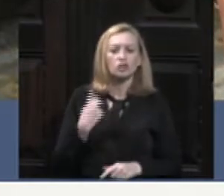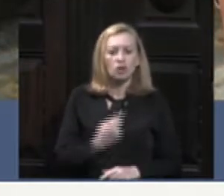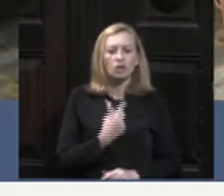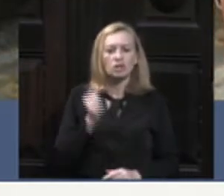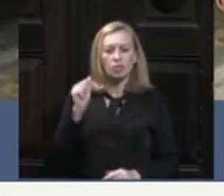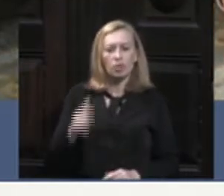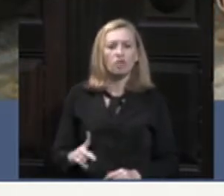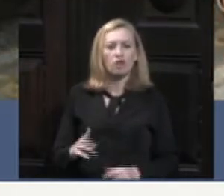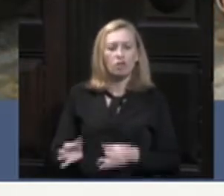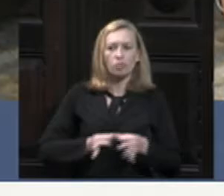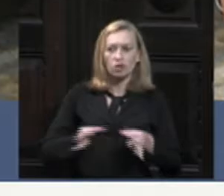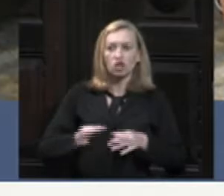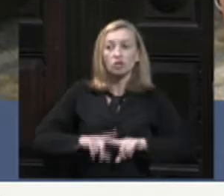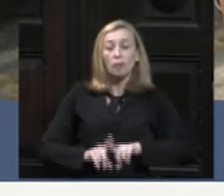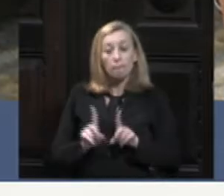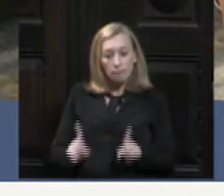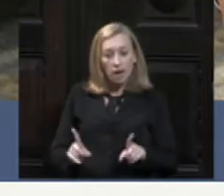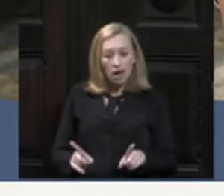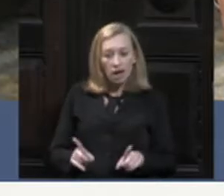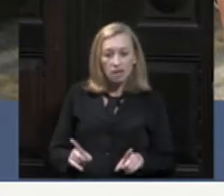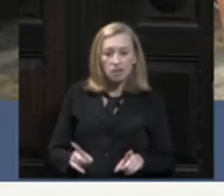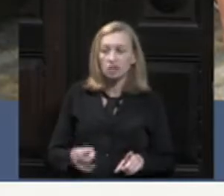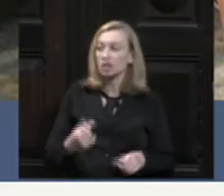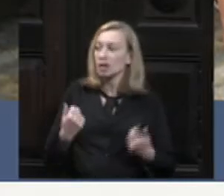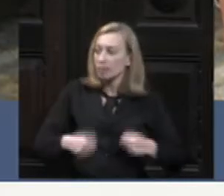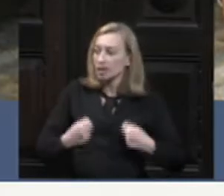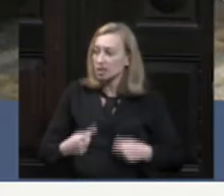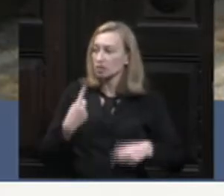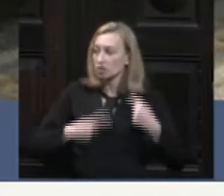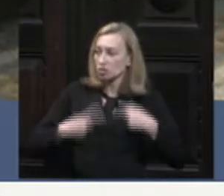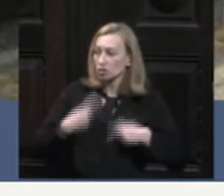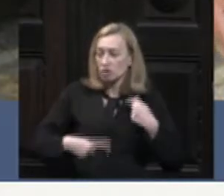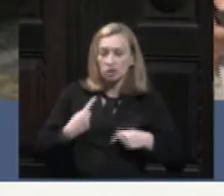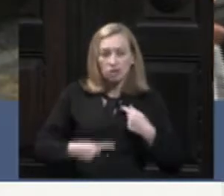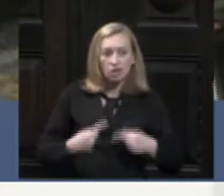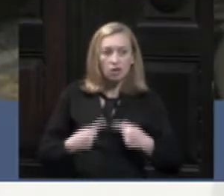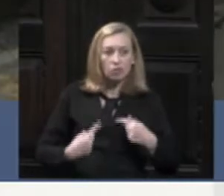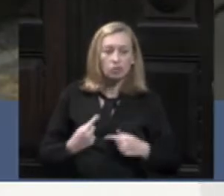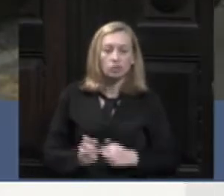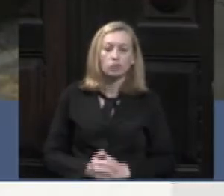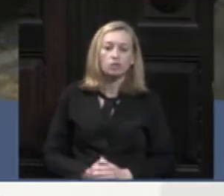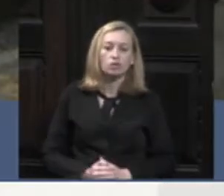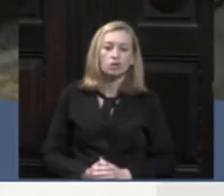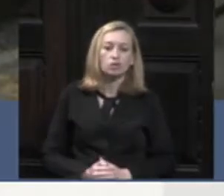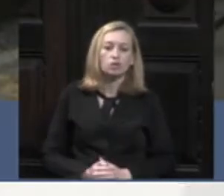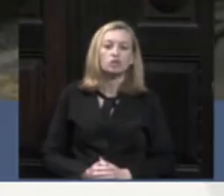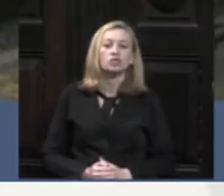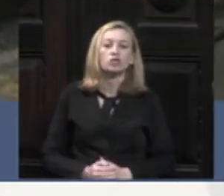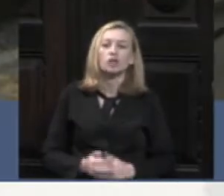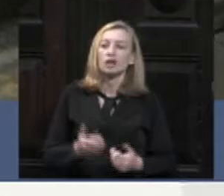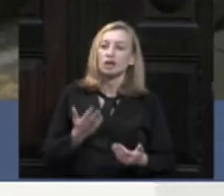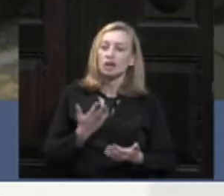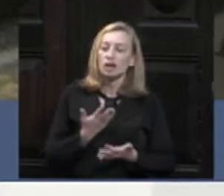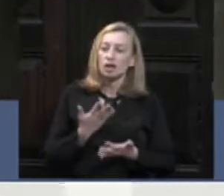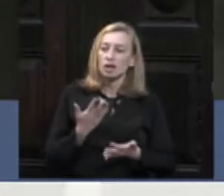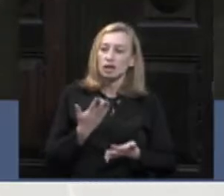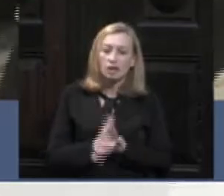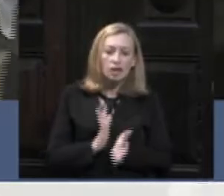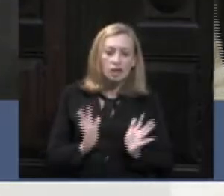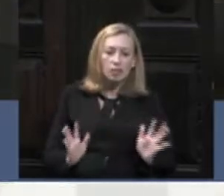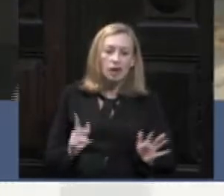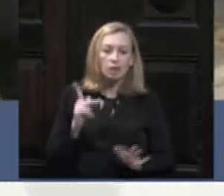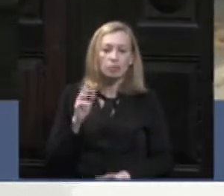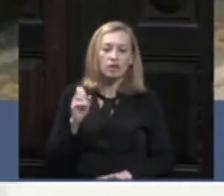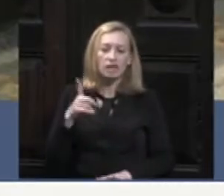projeto, mas propor uma discussão sobre a conveniência de acabar com as praças de